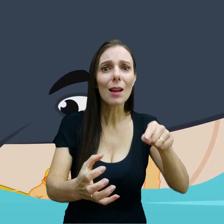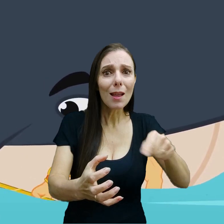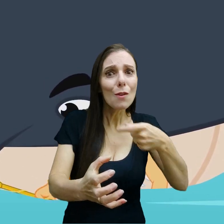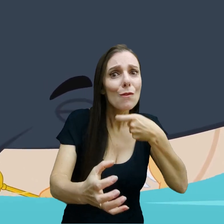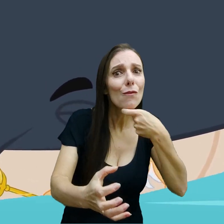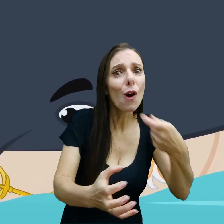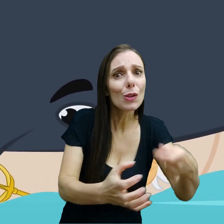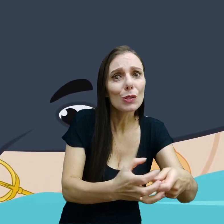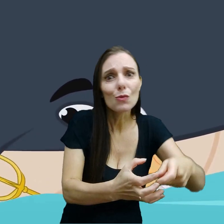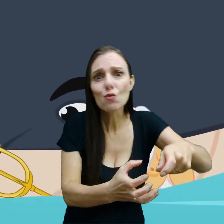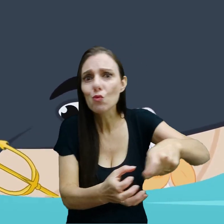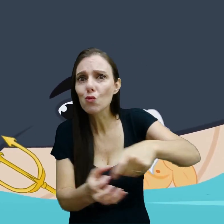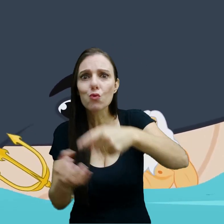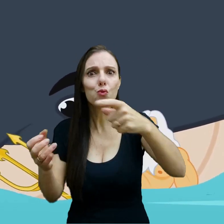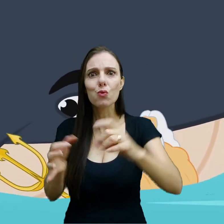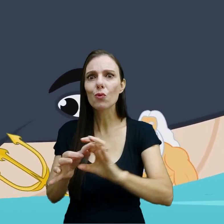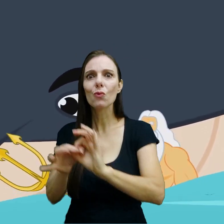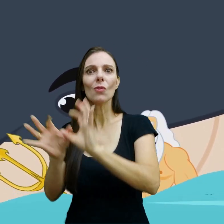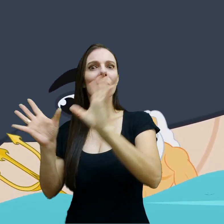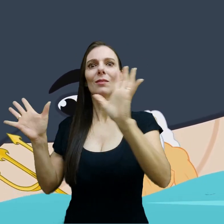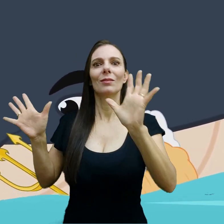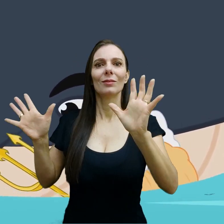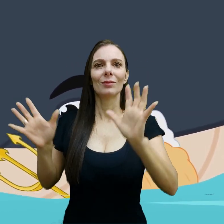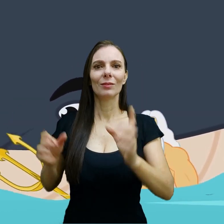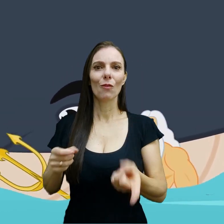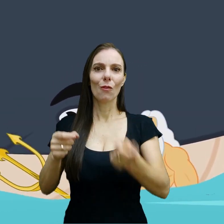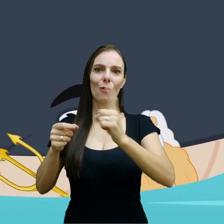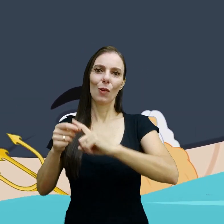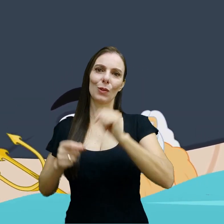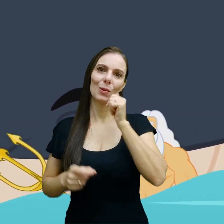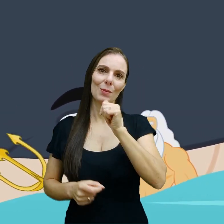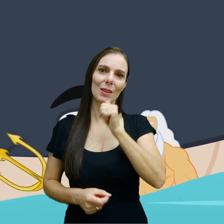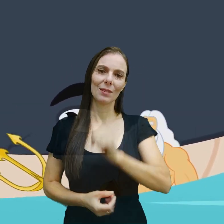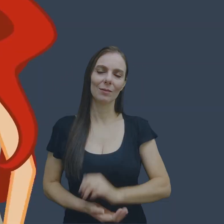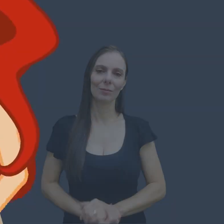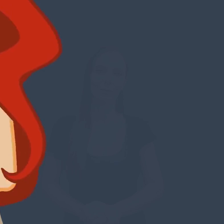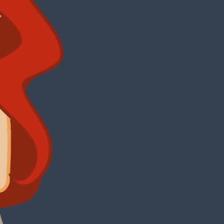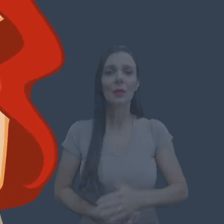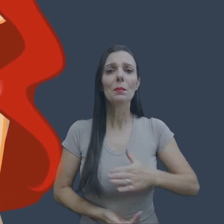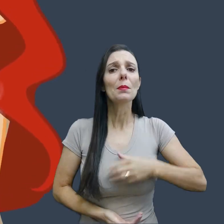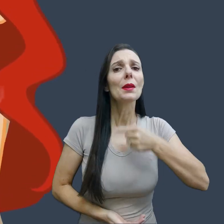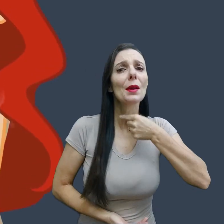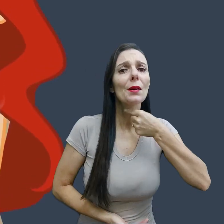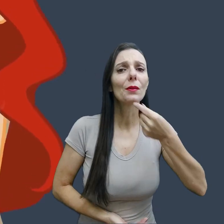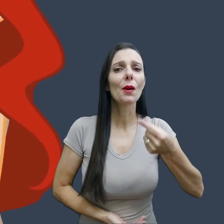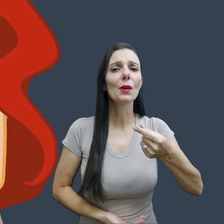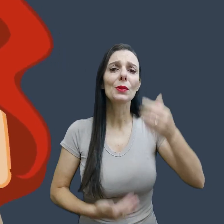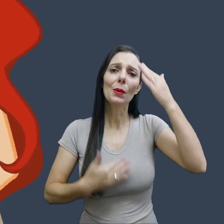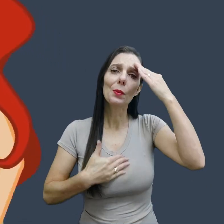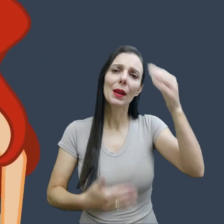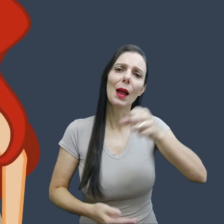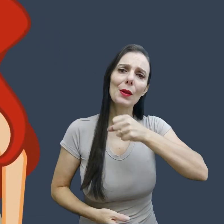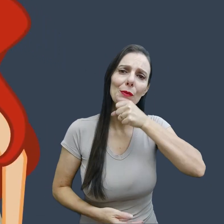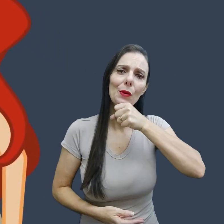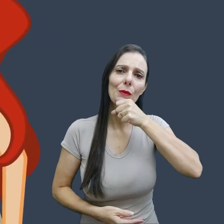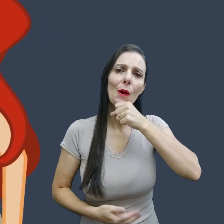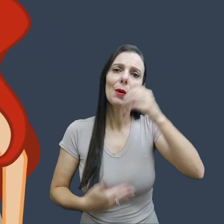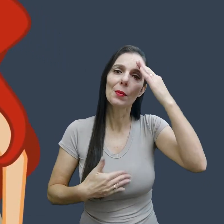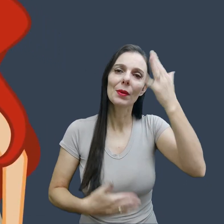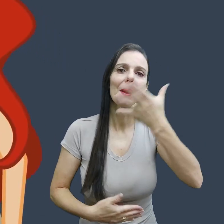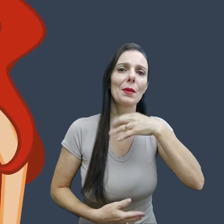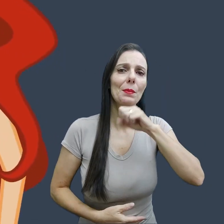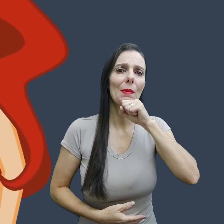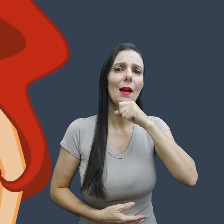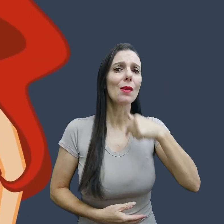escondida. E a voz de Ariel saiu da concha. Minha voz! Obrigada,